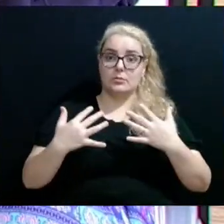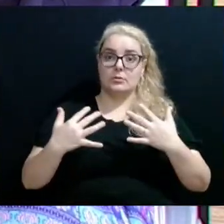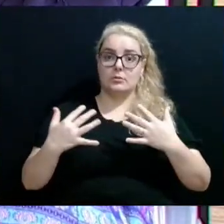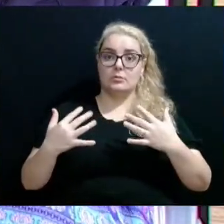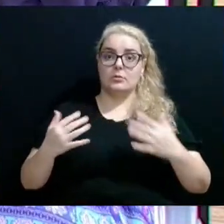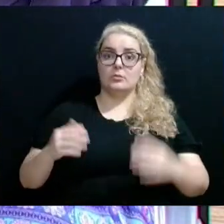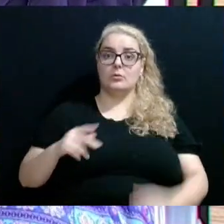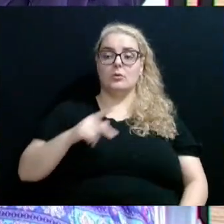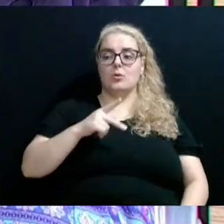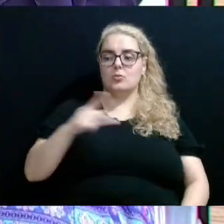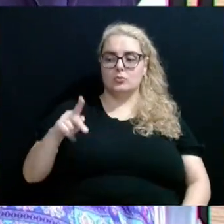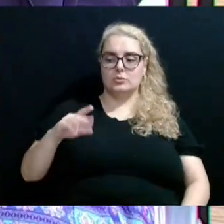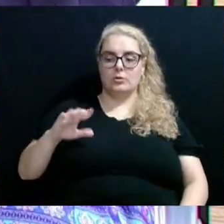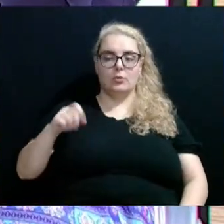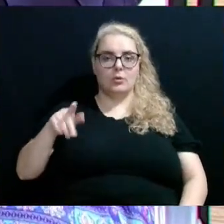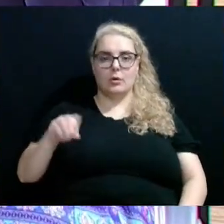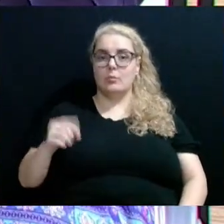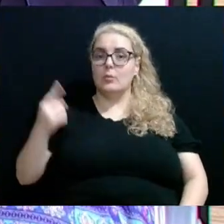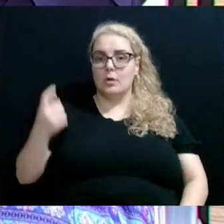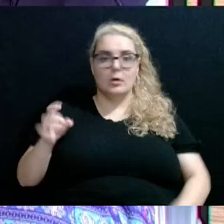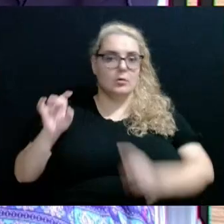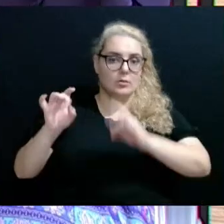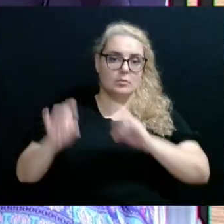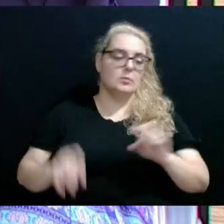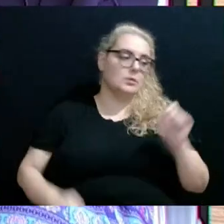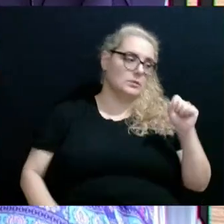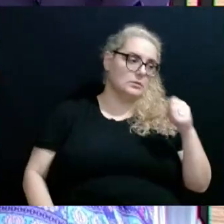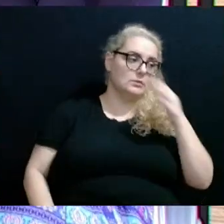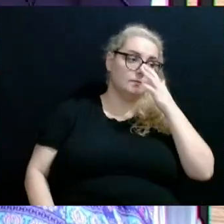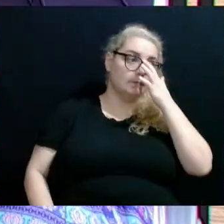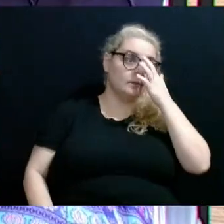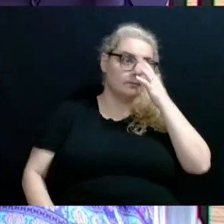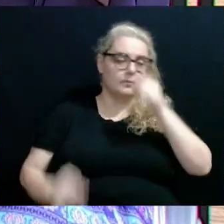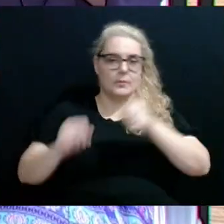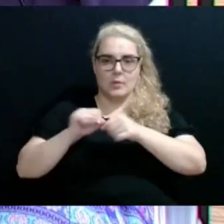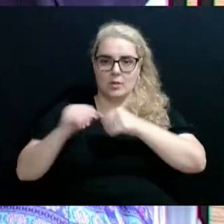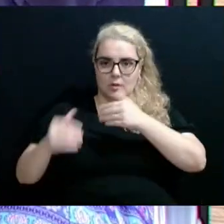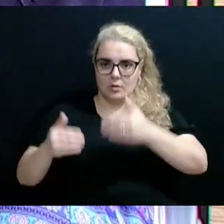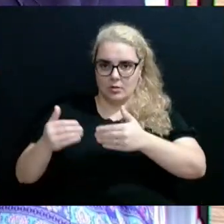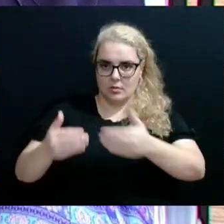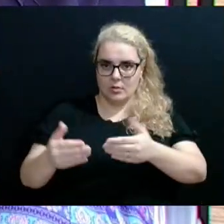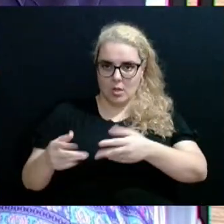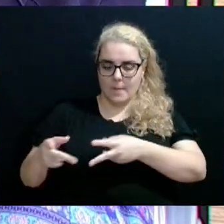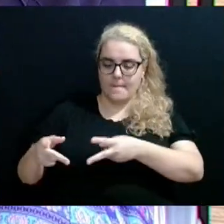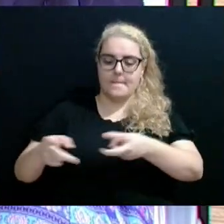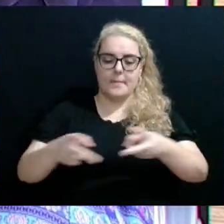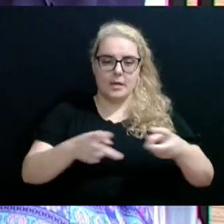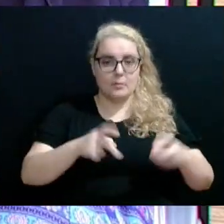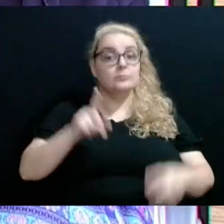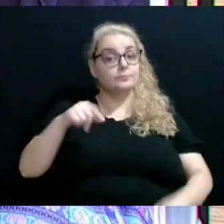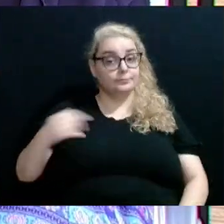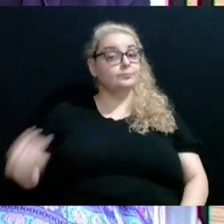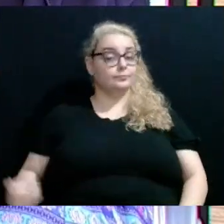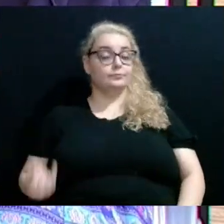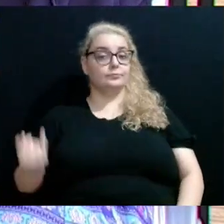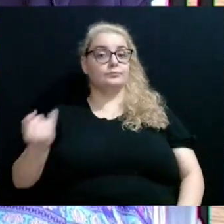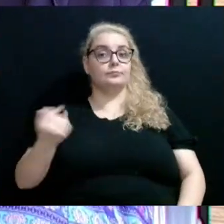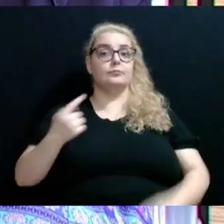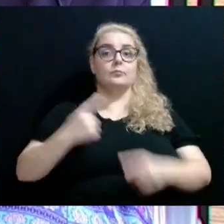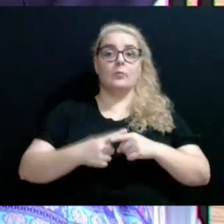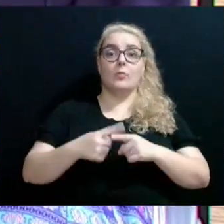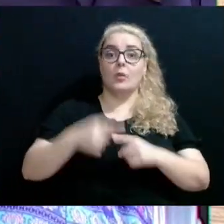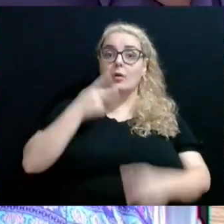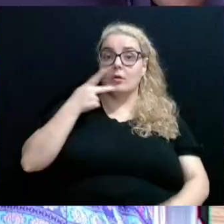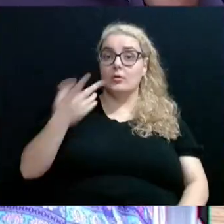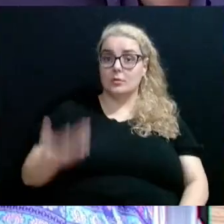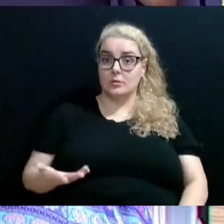campo que é único. Sim. Então, fazer esse processo de percepção é muito importante. Por que eu estou falando isso? Porque